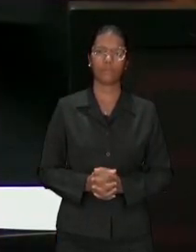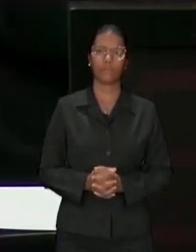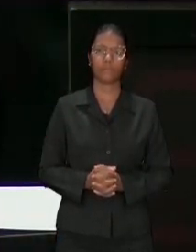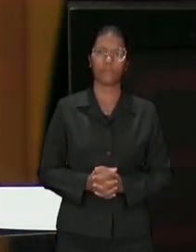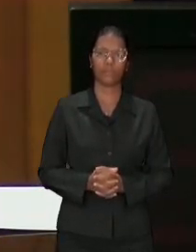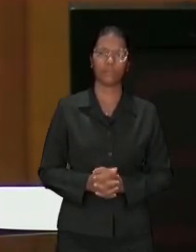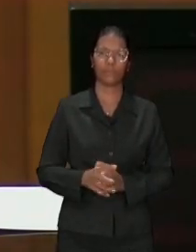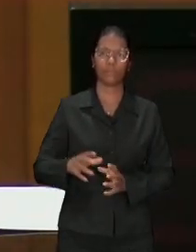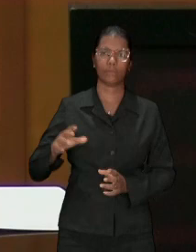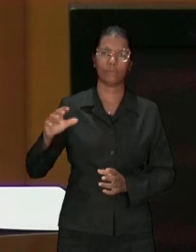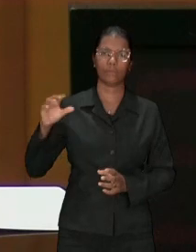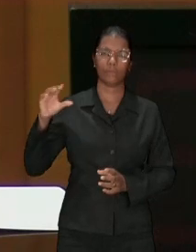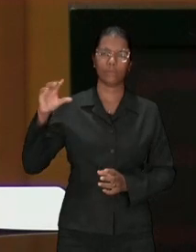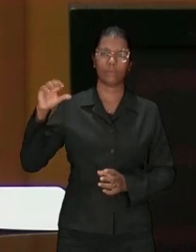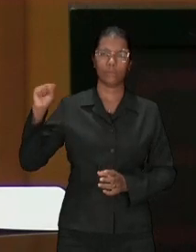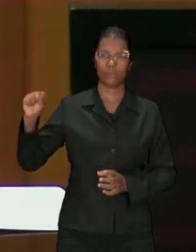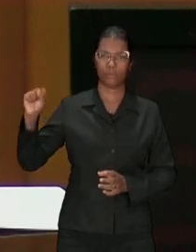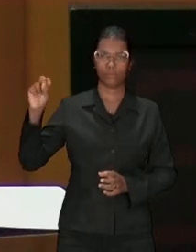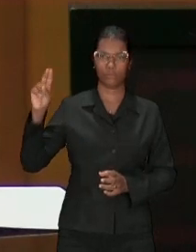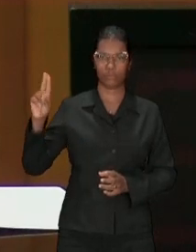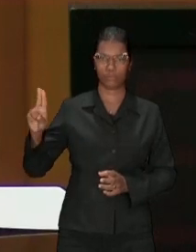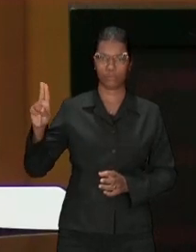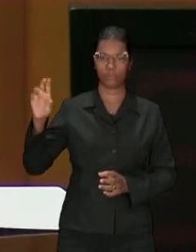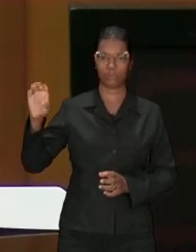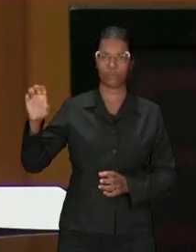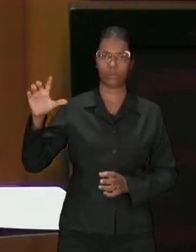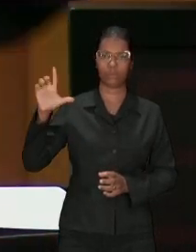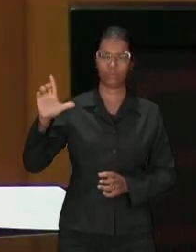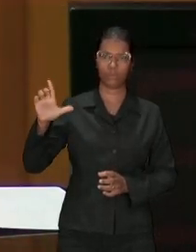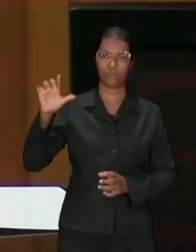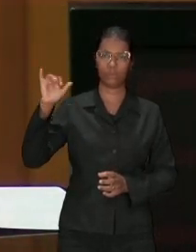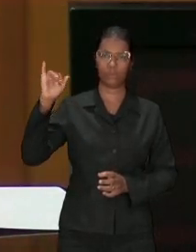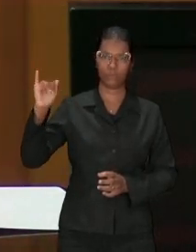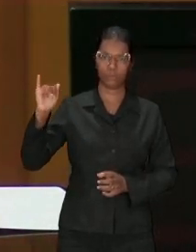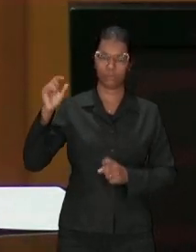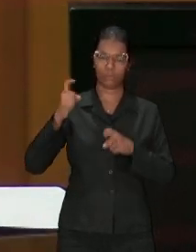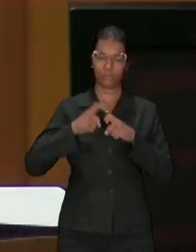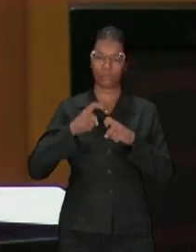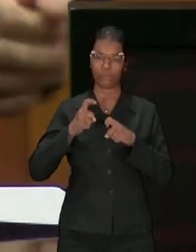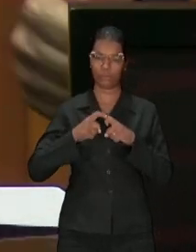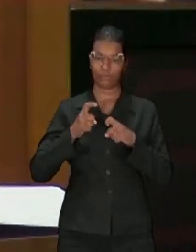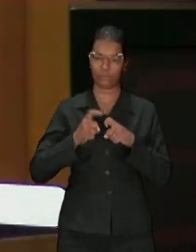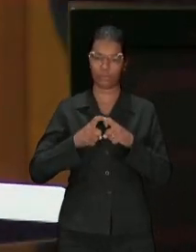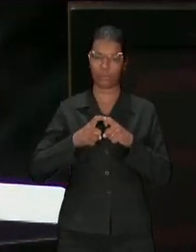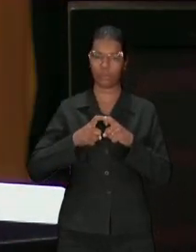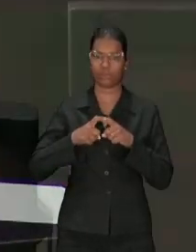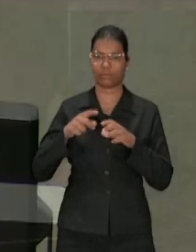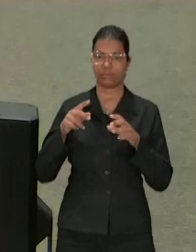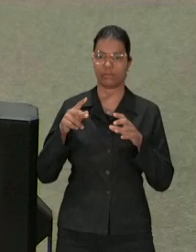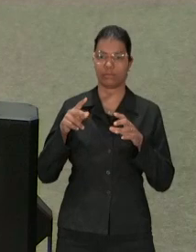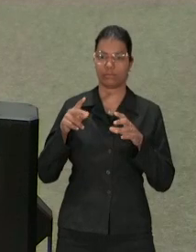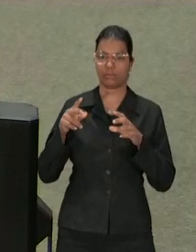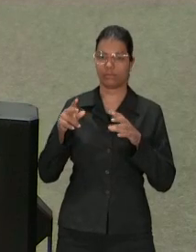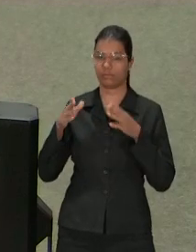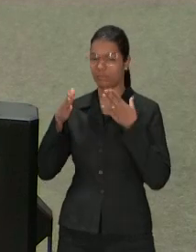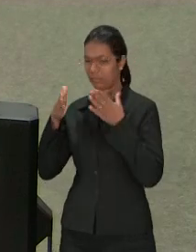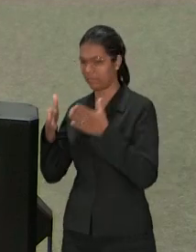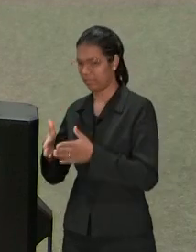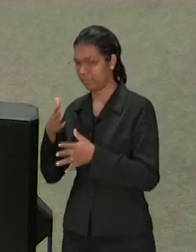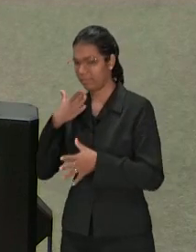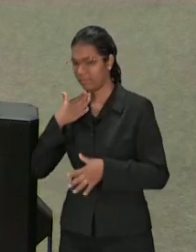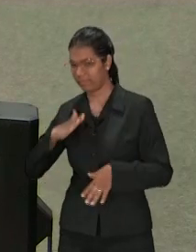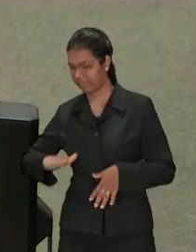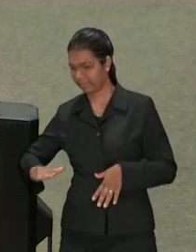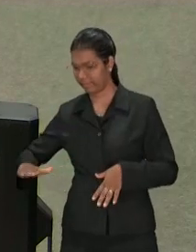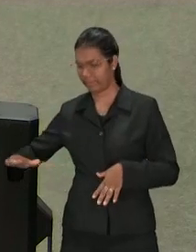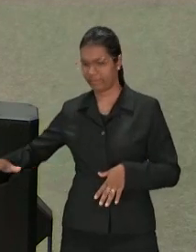Doutora Sueli Santos Araújo, médica pediatra e oncologista do Hospital. E aí, comandante?